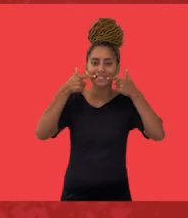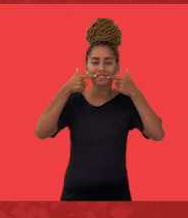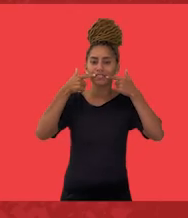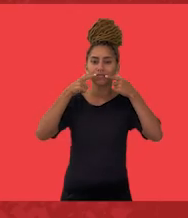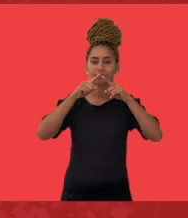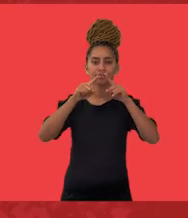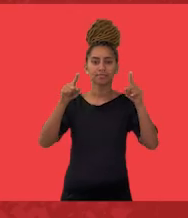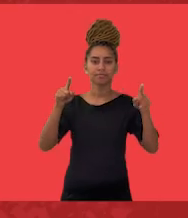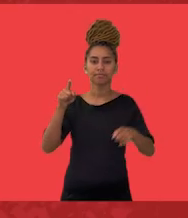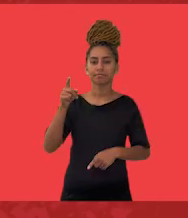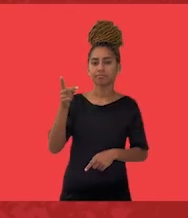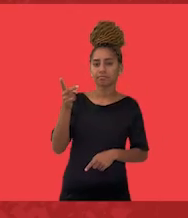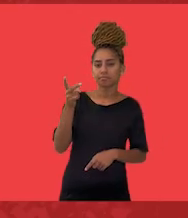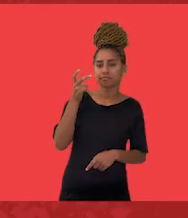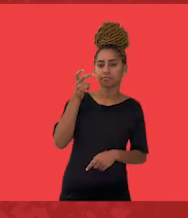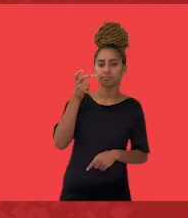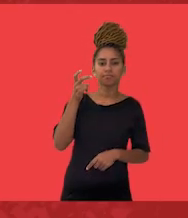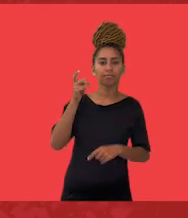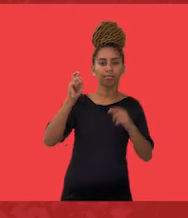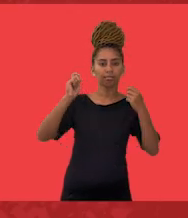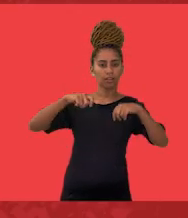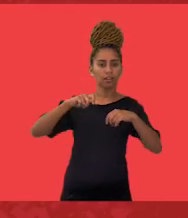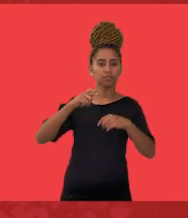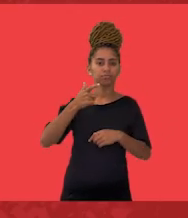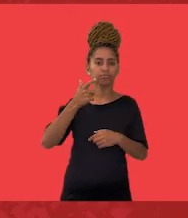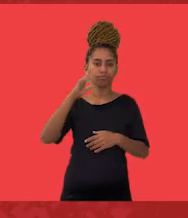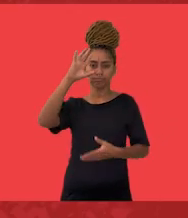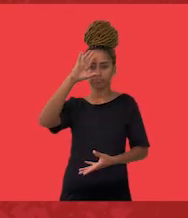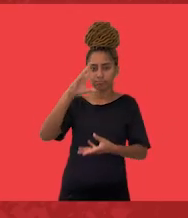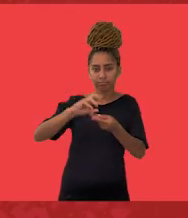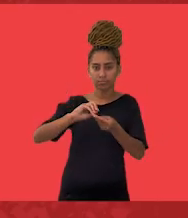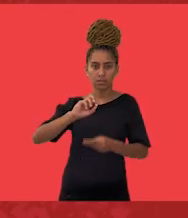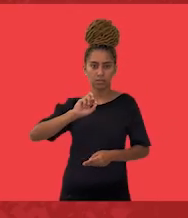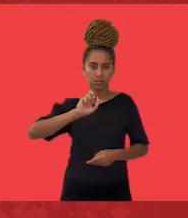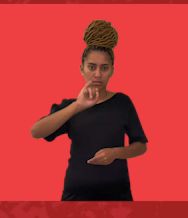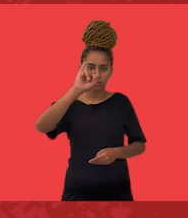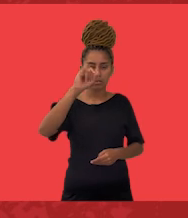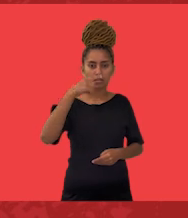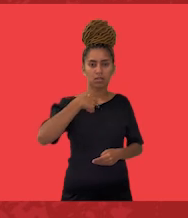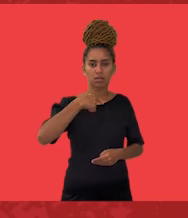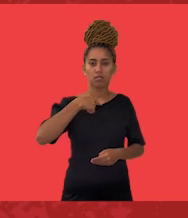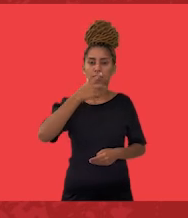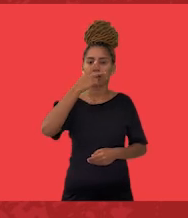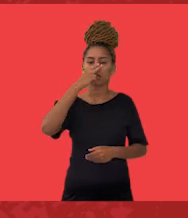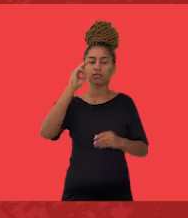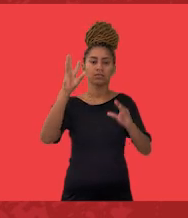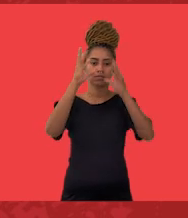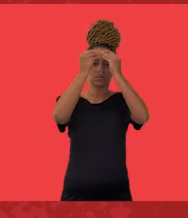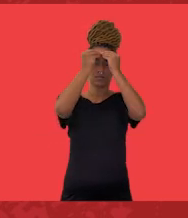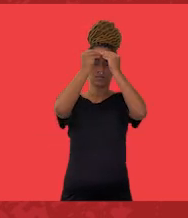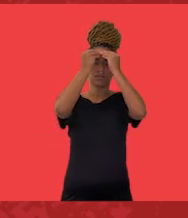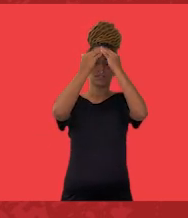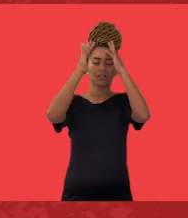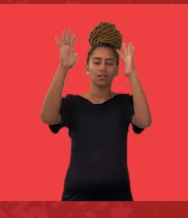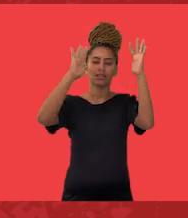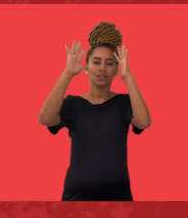que seria nosso. Minha dança em silêncio frente às janelas da cidade.